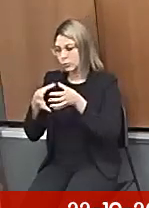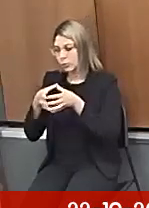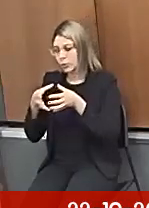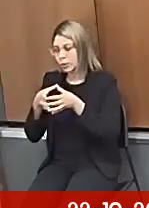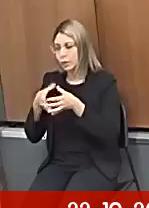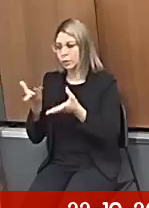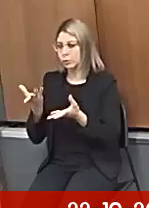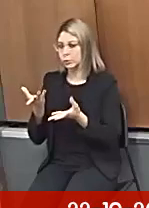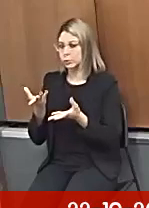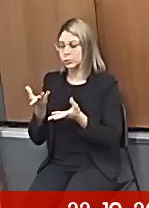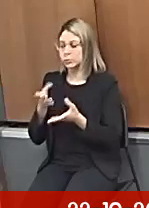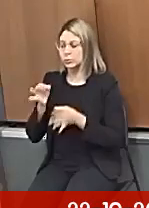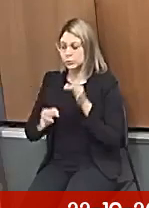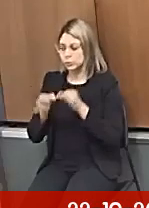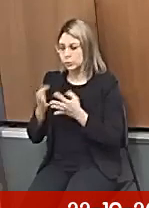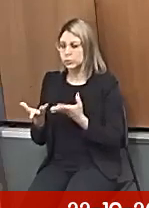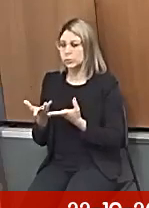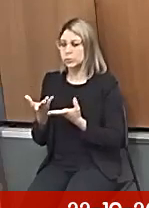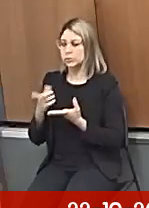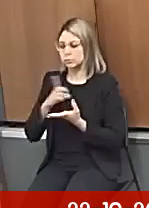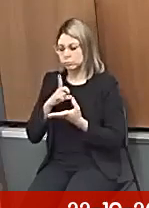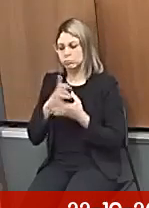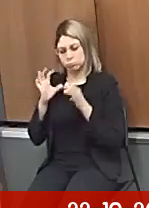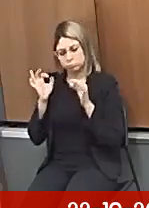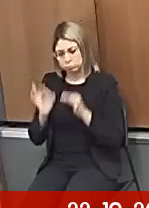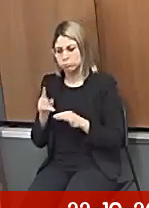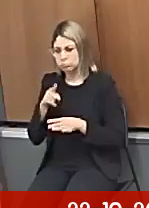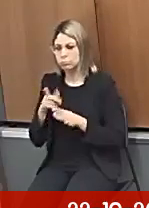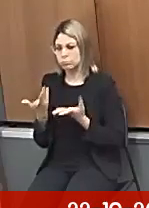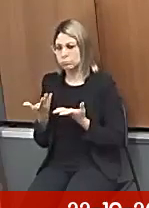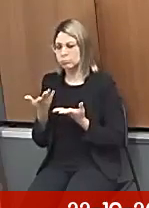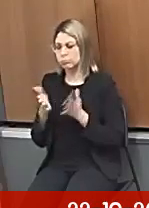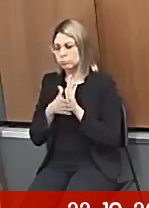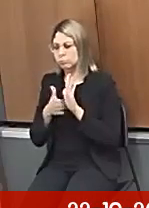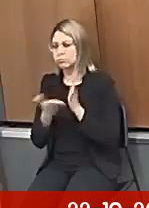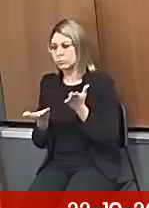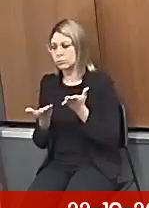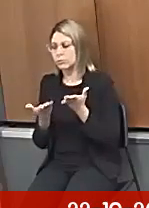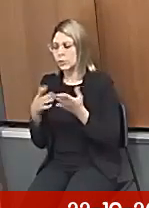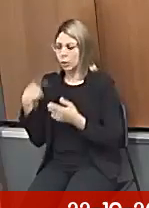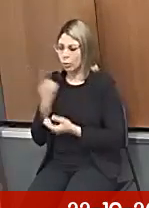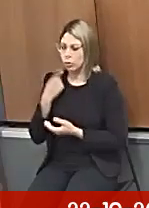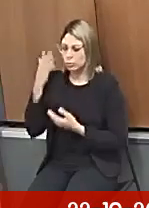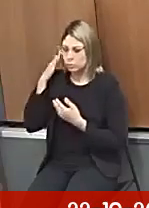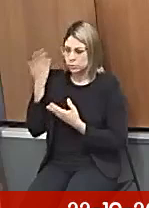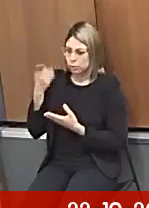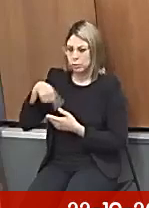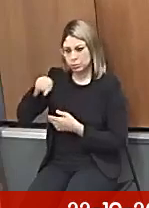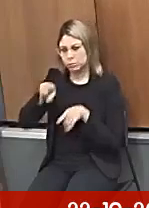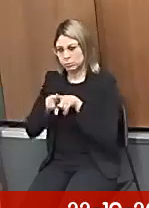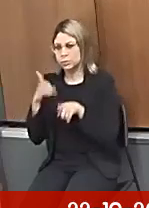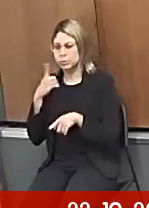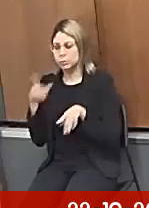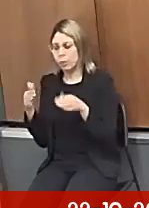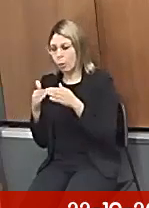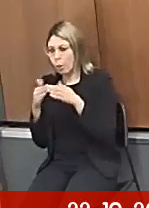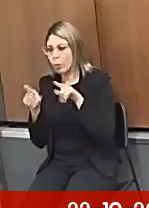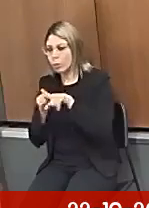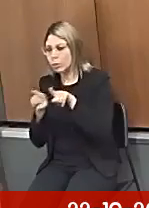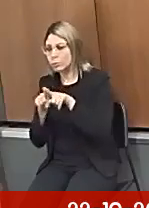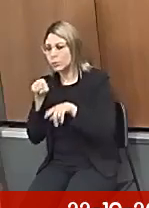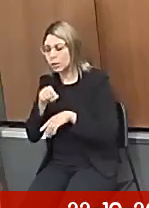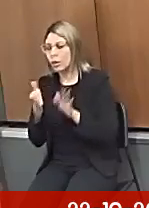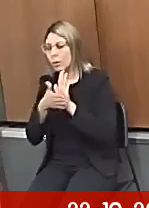Justiça conclui pela juridicidade, constitucionalidade e legalidade da matéria. Entendemos, senhor presidente e demais deputados, que a proposta em comento